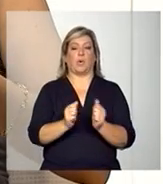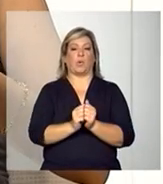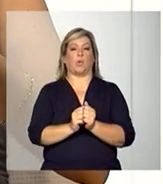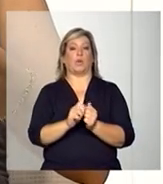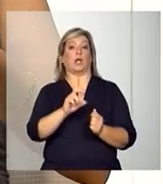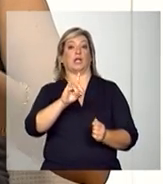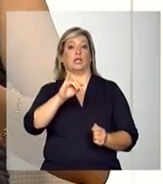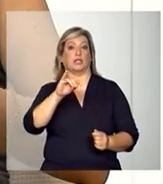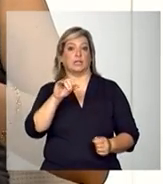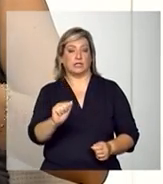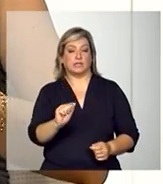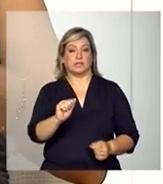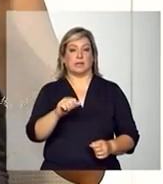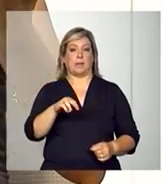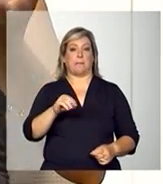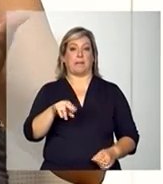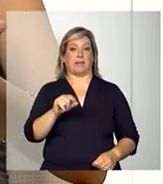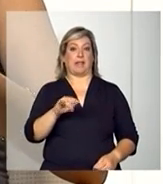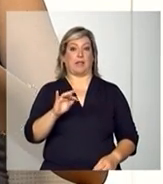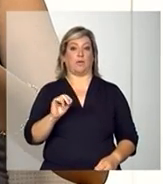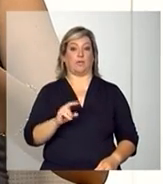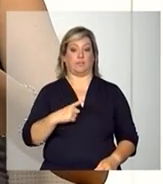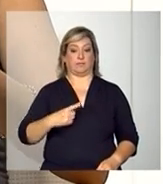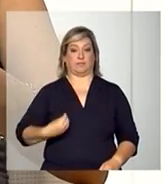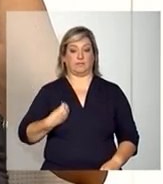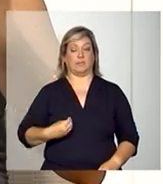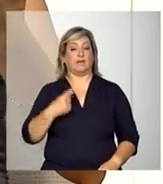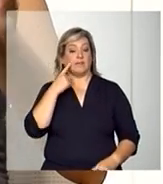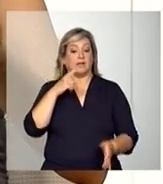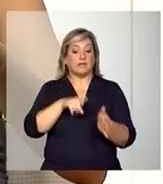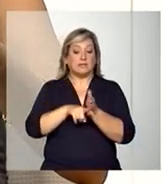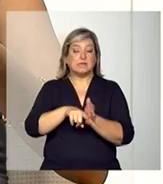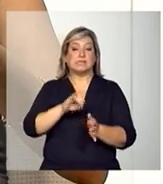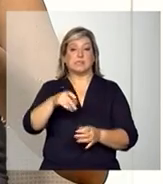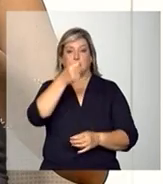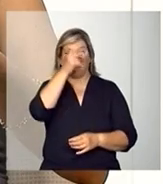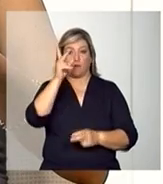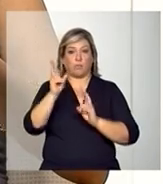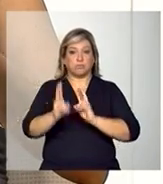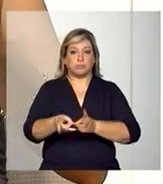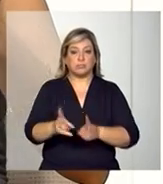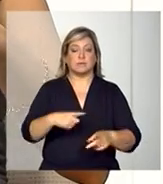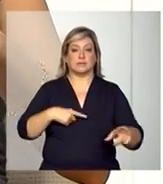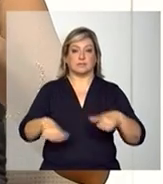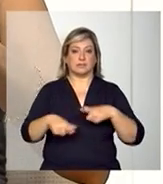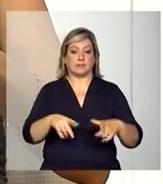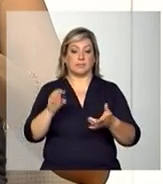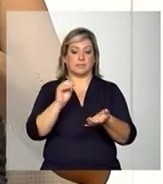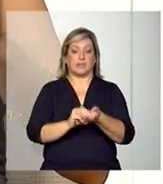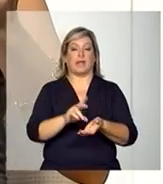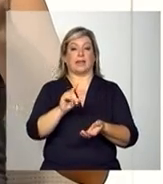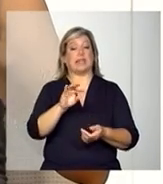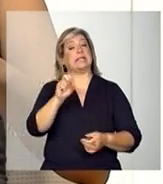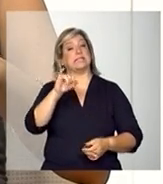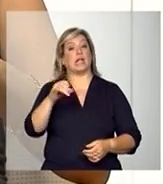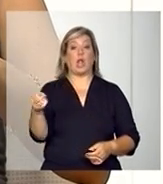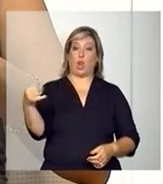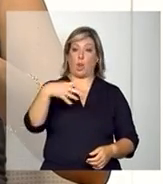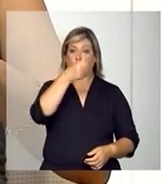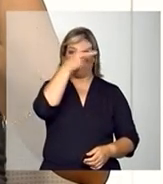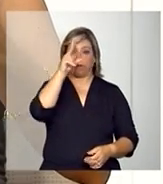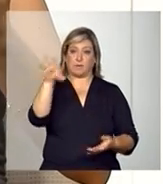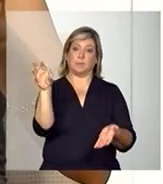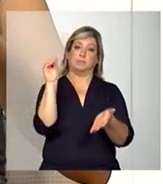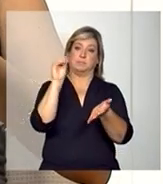Mandato vigente por favor atualizem se o prefeito continuou o mandato basta atualizar a data a fim se for o novo prefeito cadastra